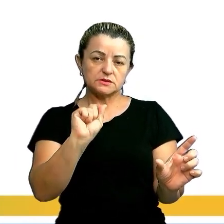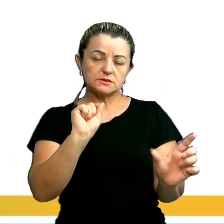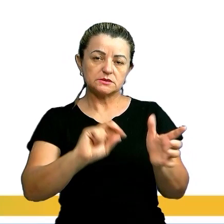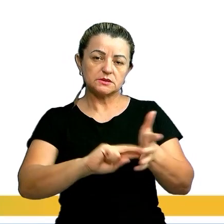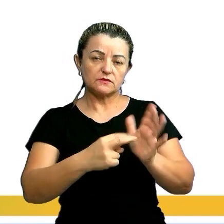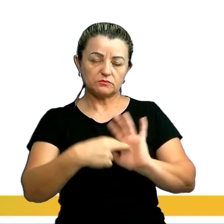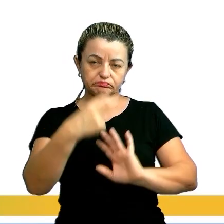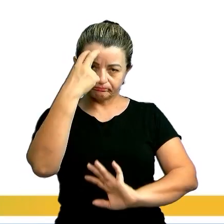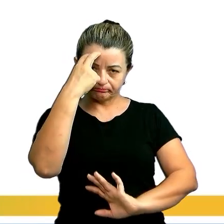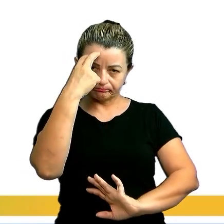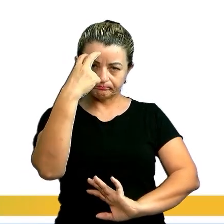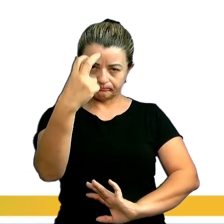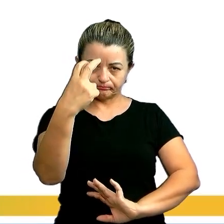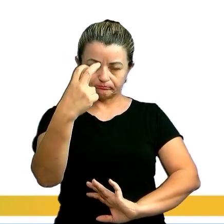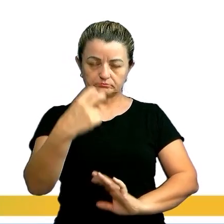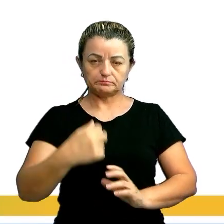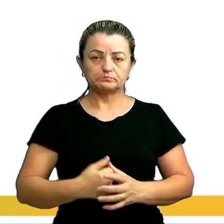enfim.